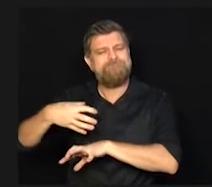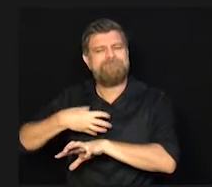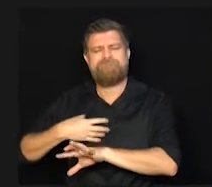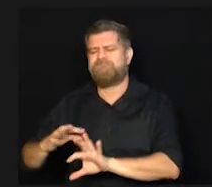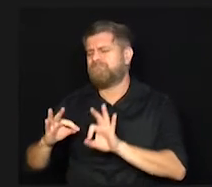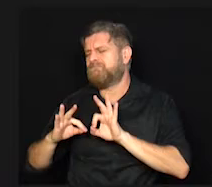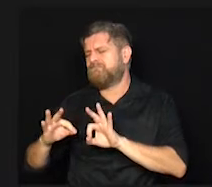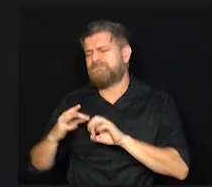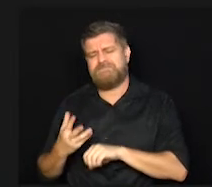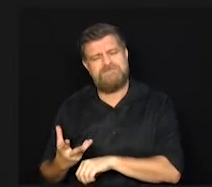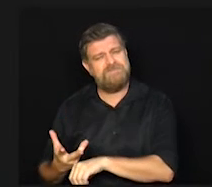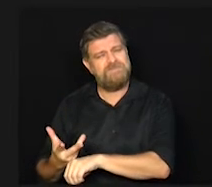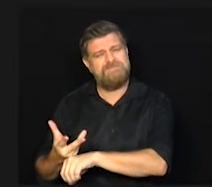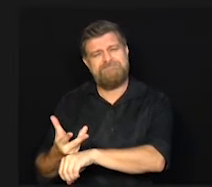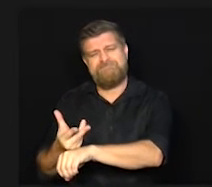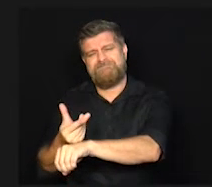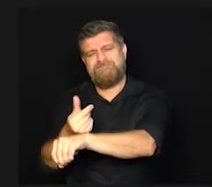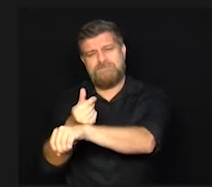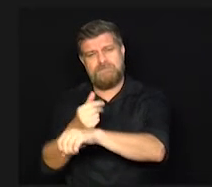muito